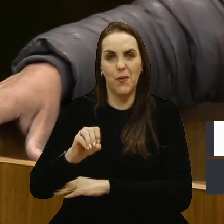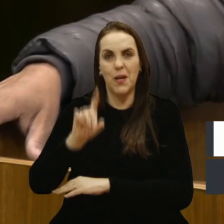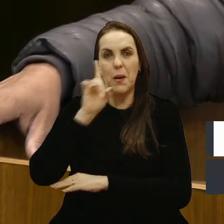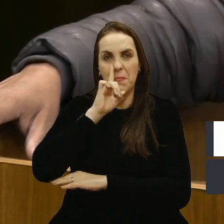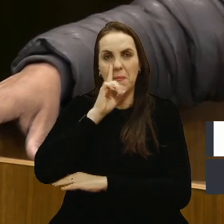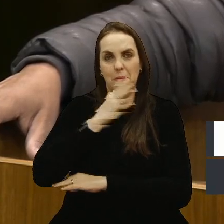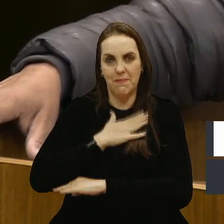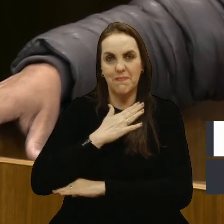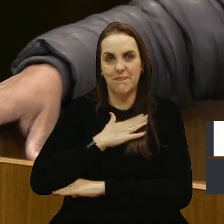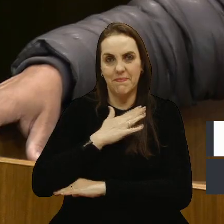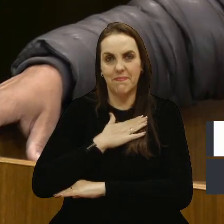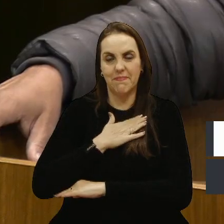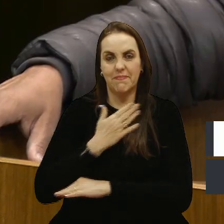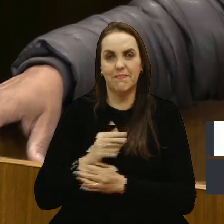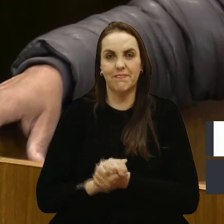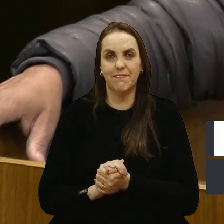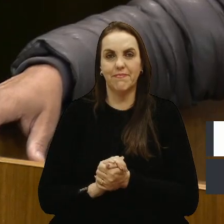Então,